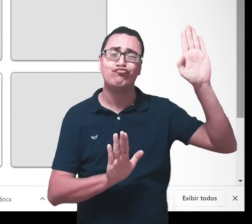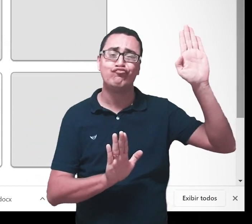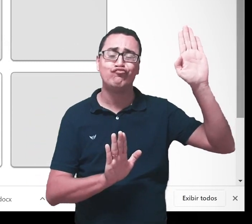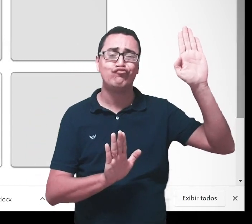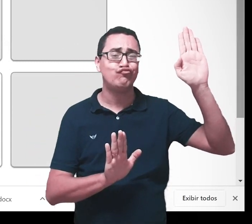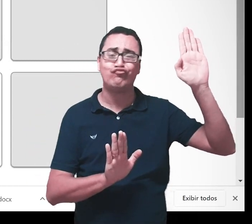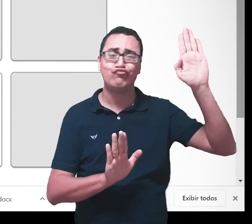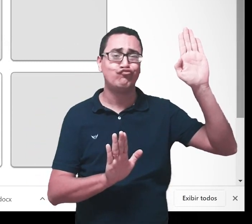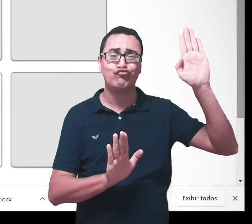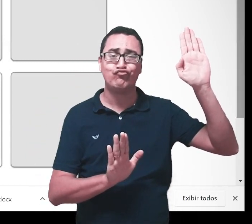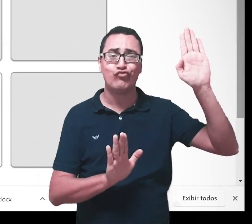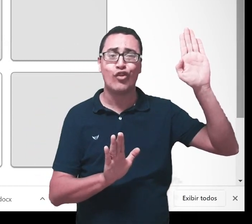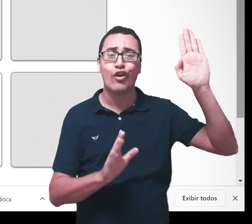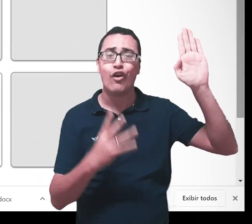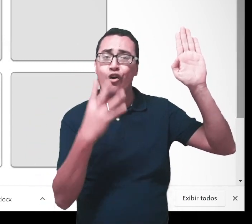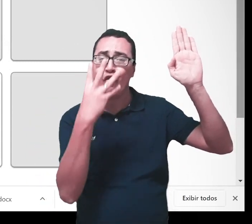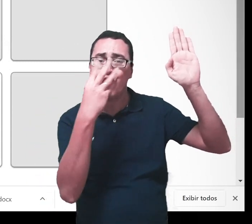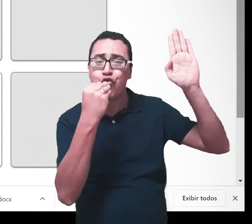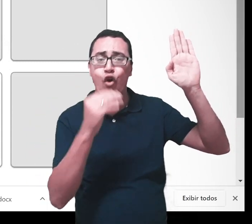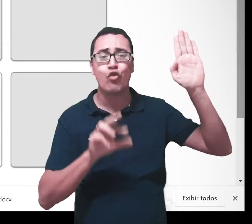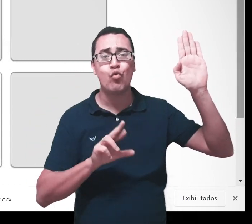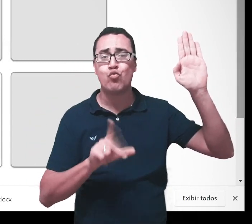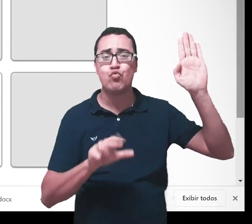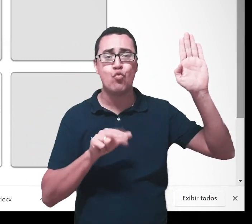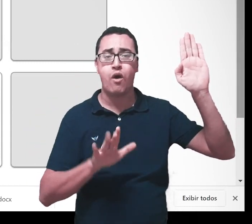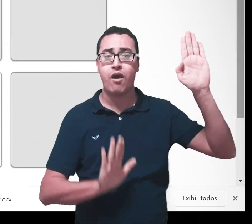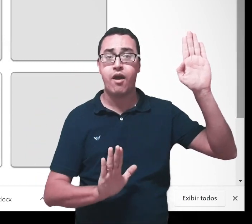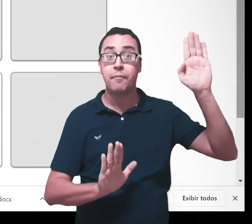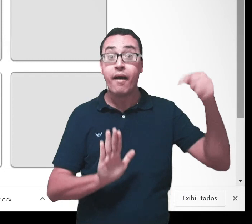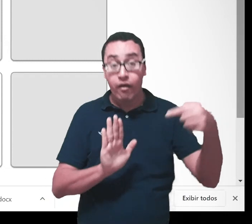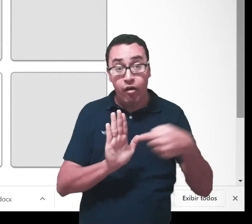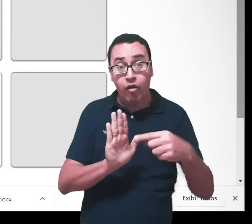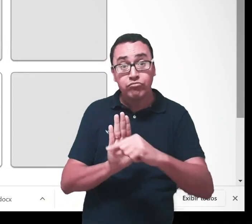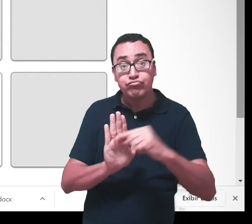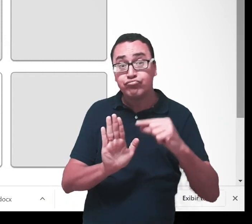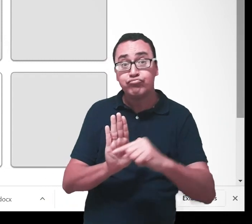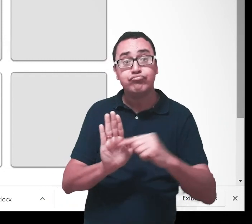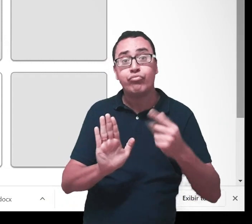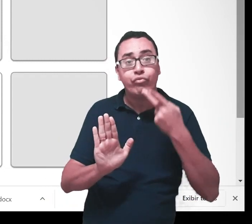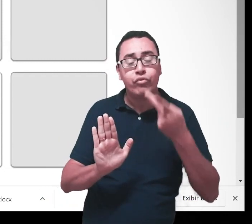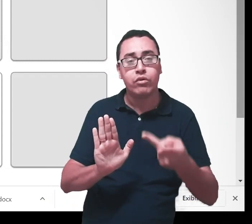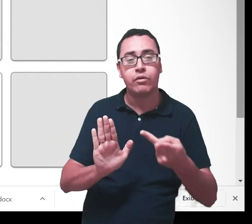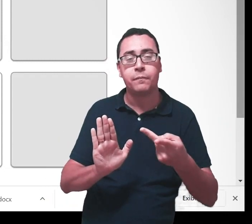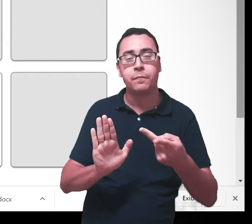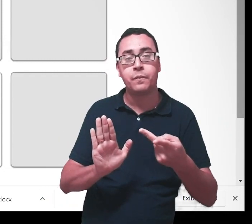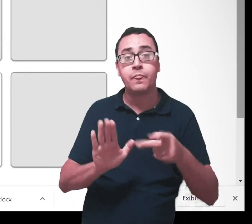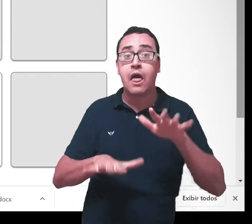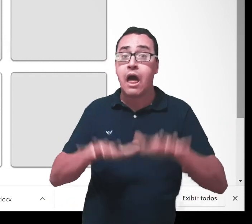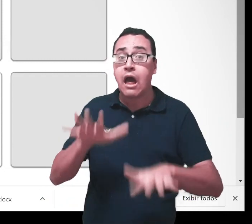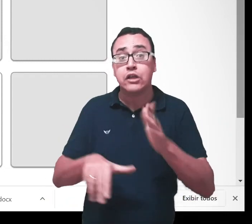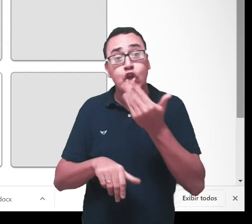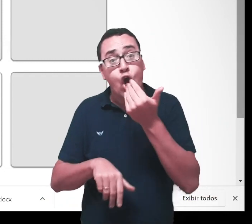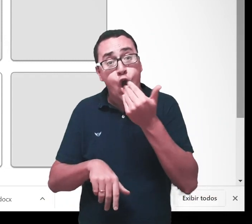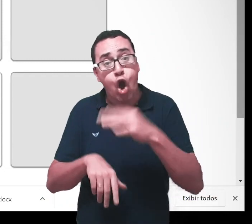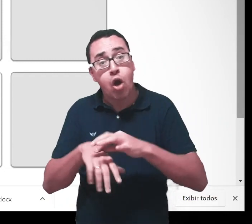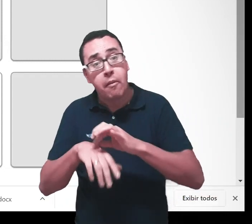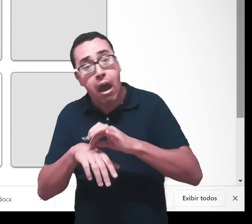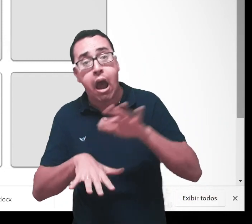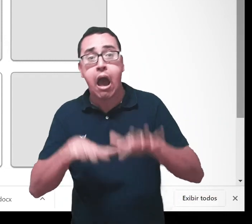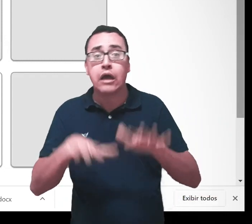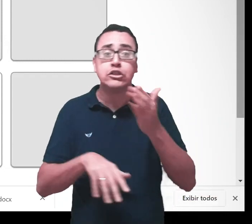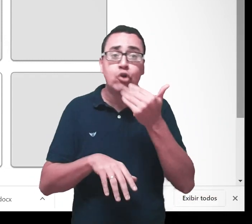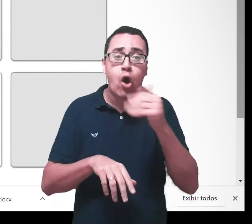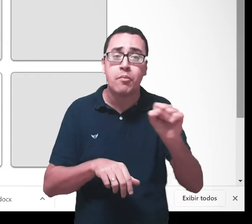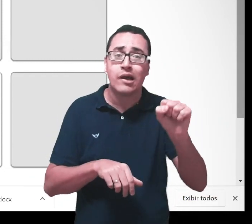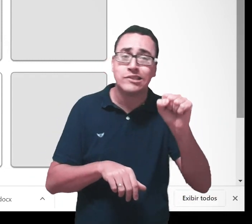de um ser vivo. Mas, ó, guarda o que está aí embaixo. Às vezes como carne e às vezes como